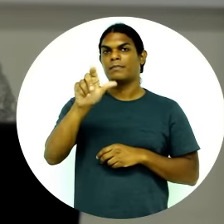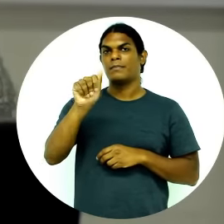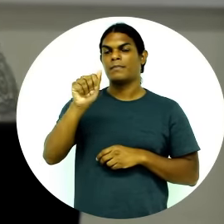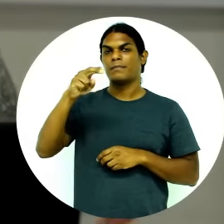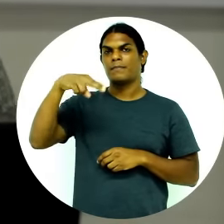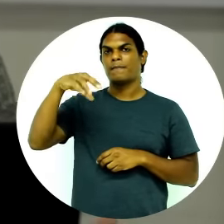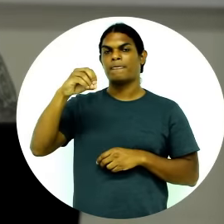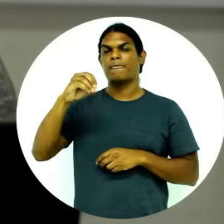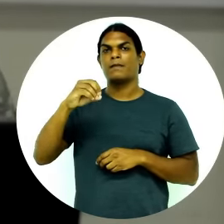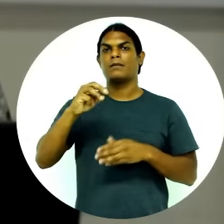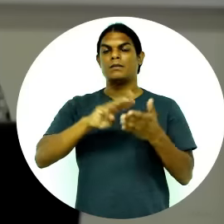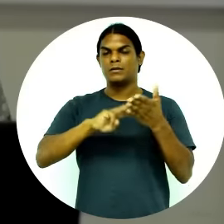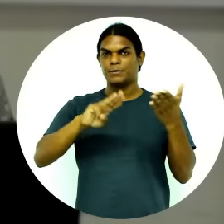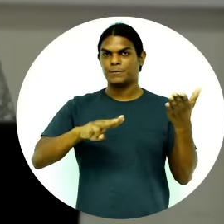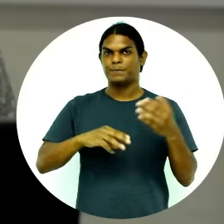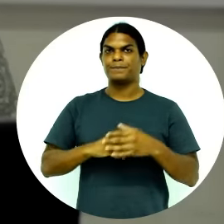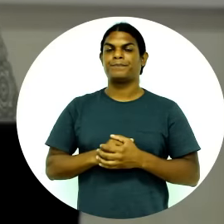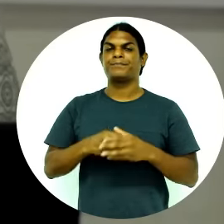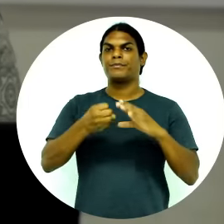Pesquisa de campo, outro método.